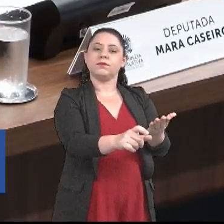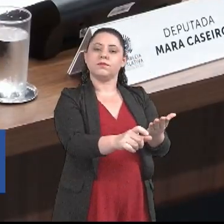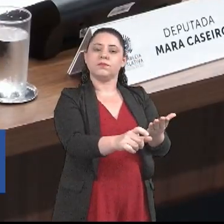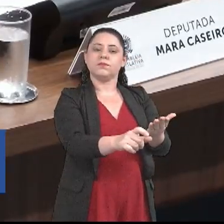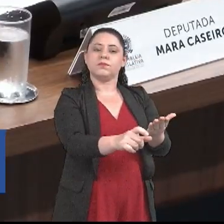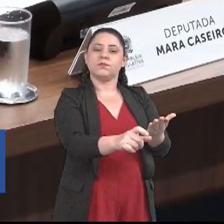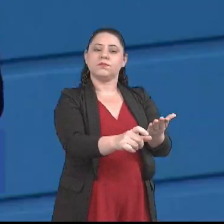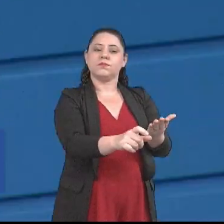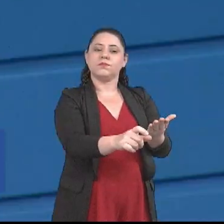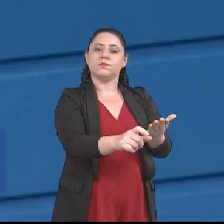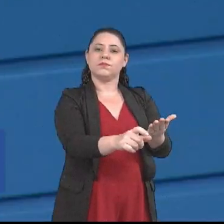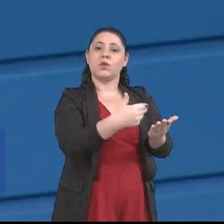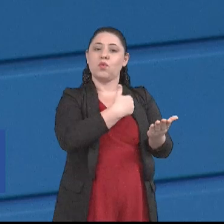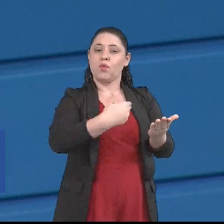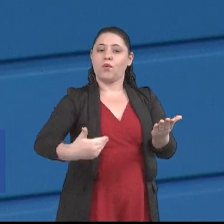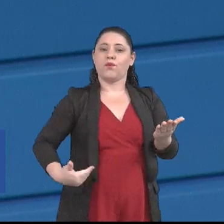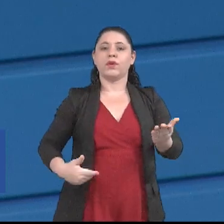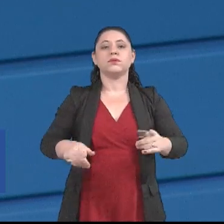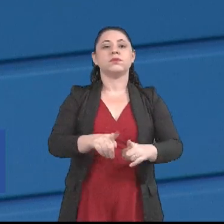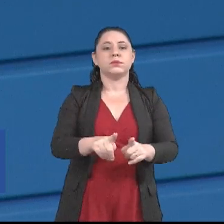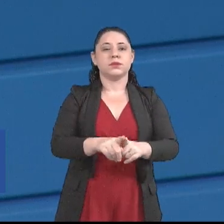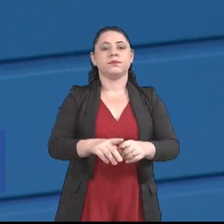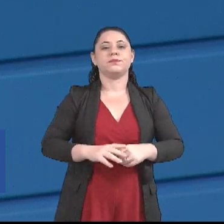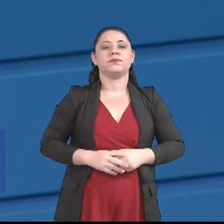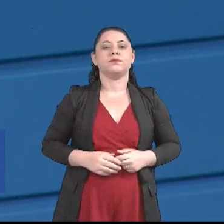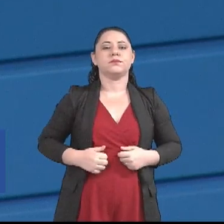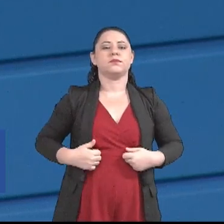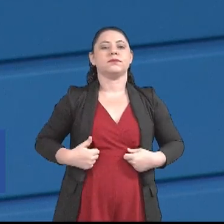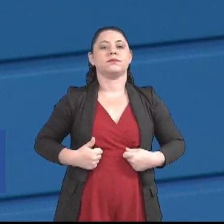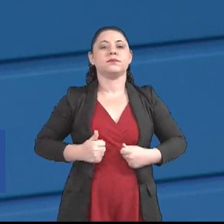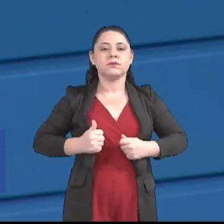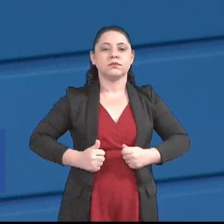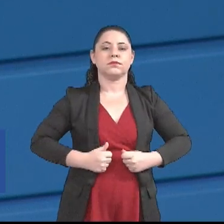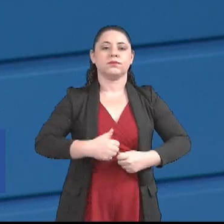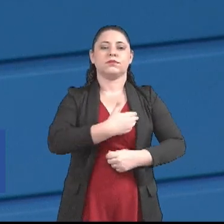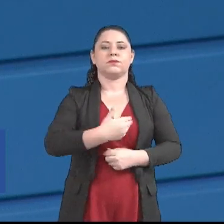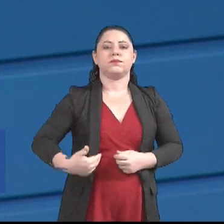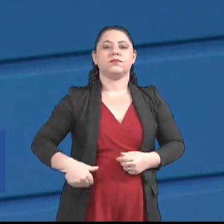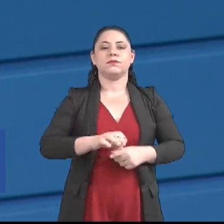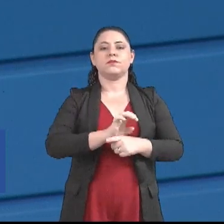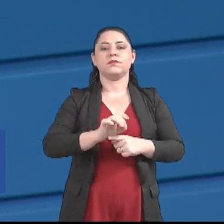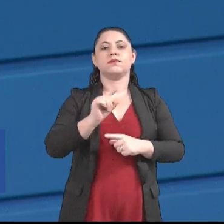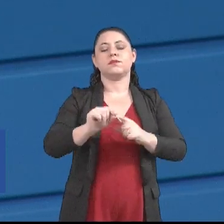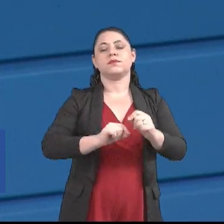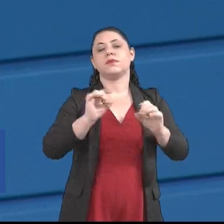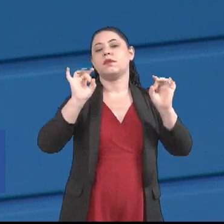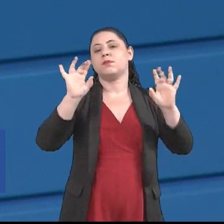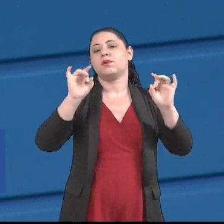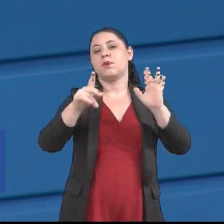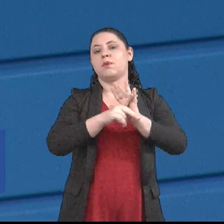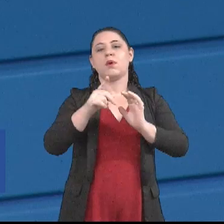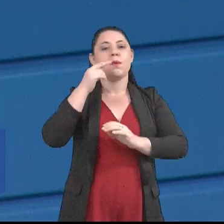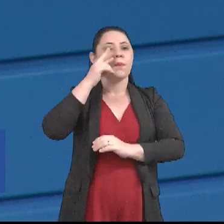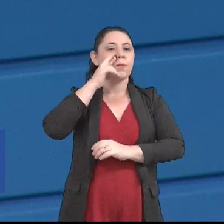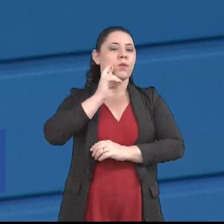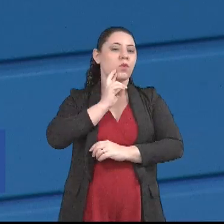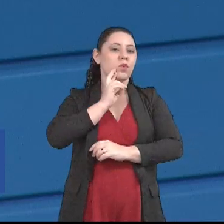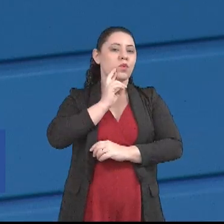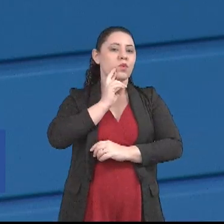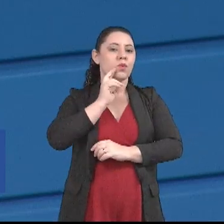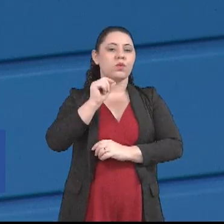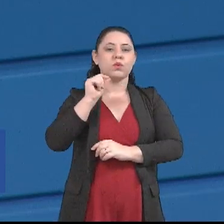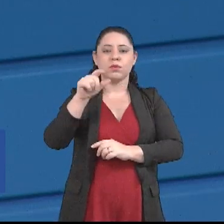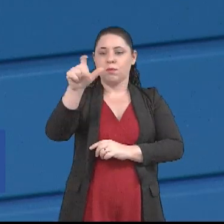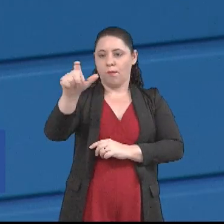ao governo também, ao governo do Estado, em especial ao governador Eduardo Riedel,